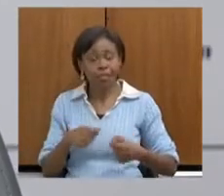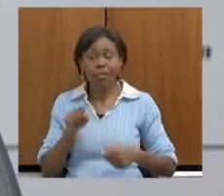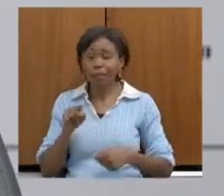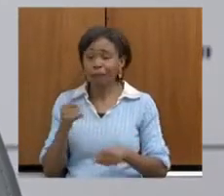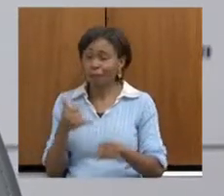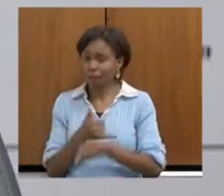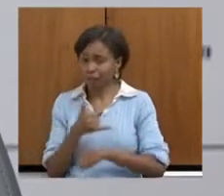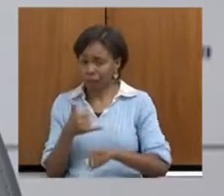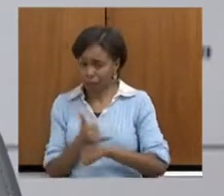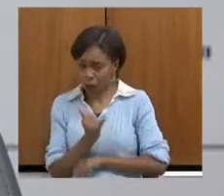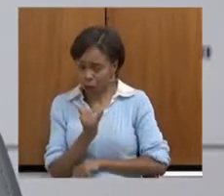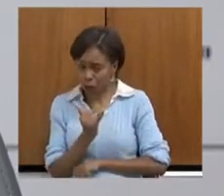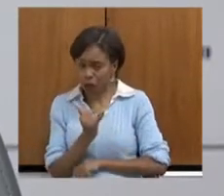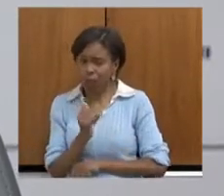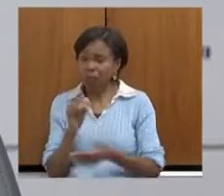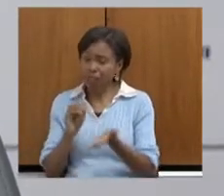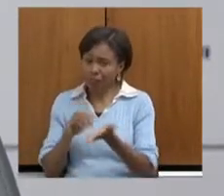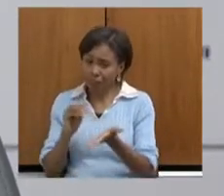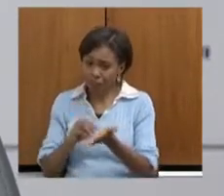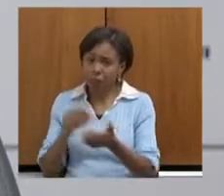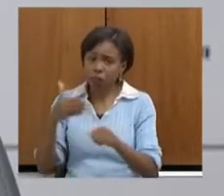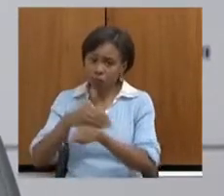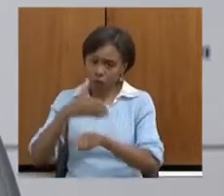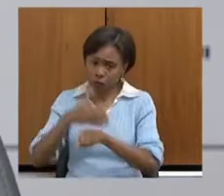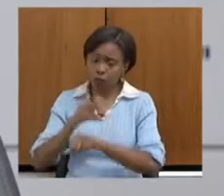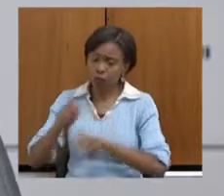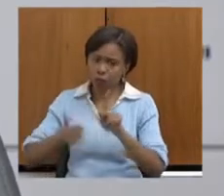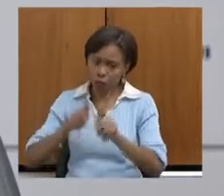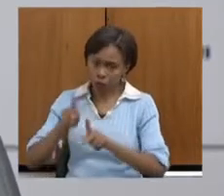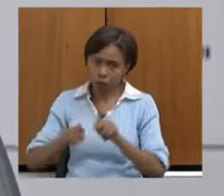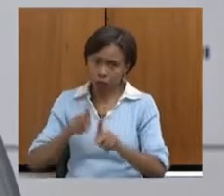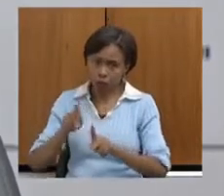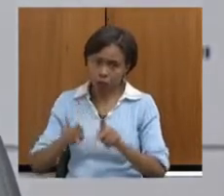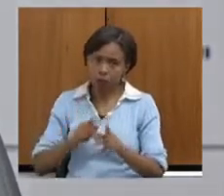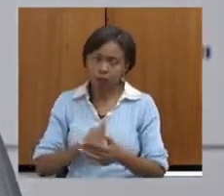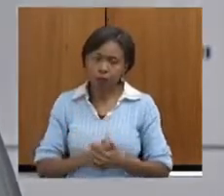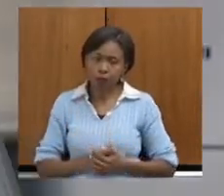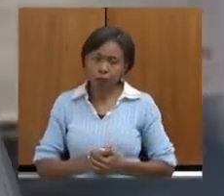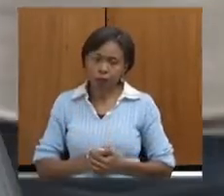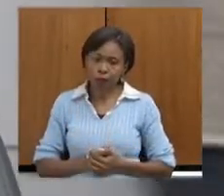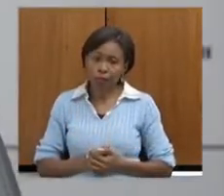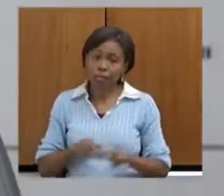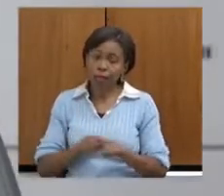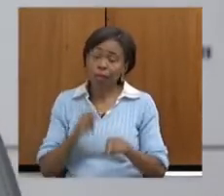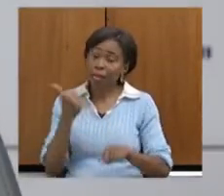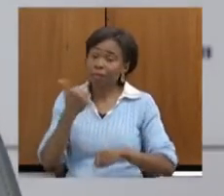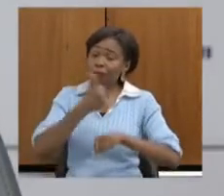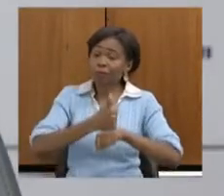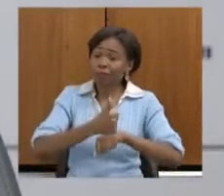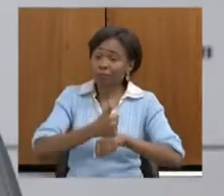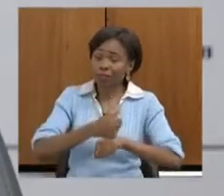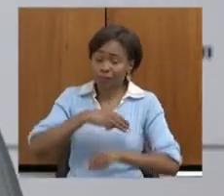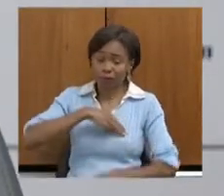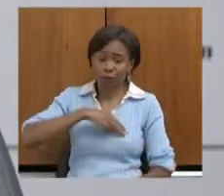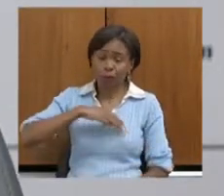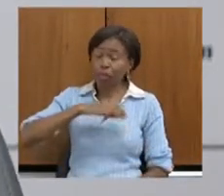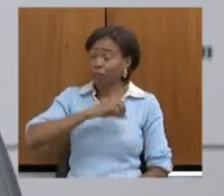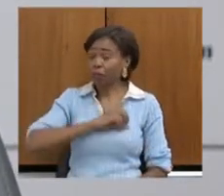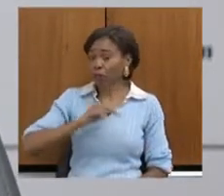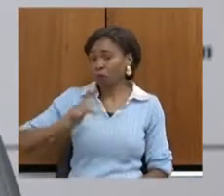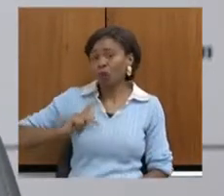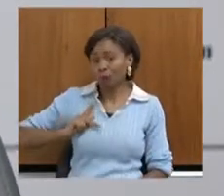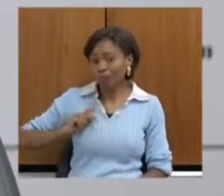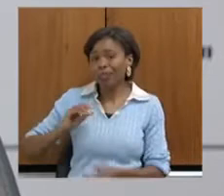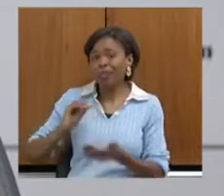participação e na ausência e na ausência de substituição pela defensoria é necessário que seja